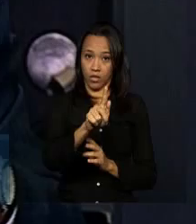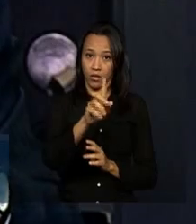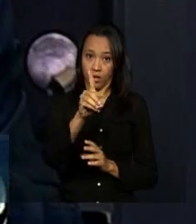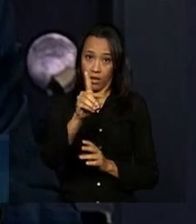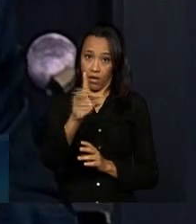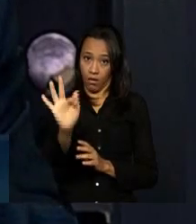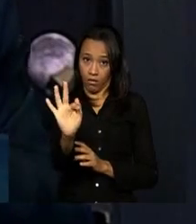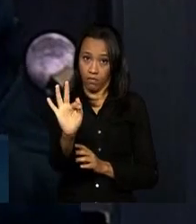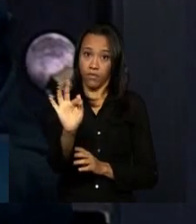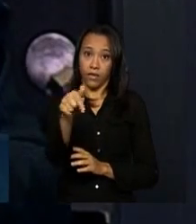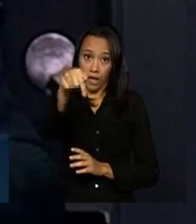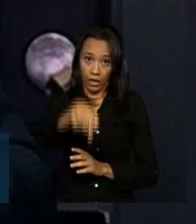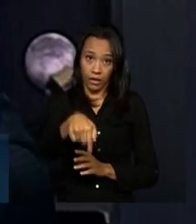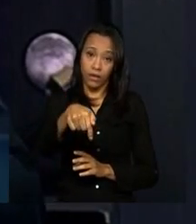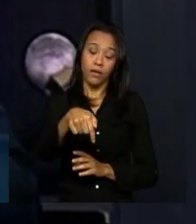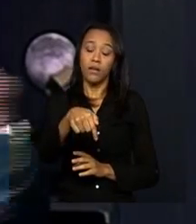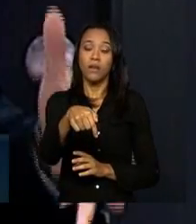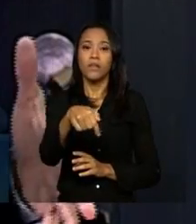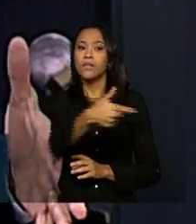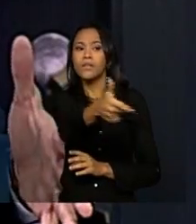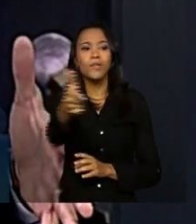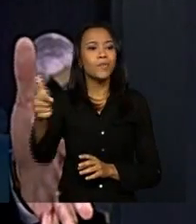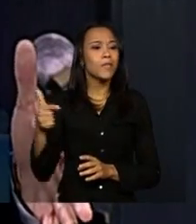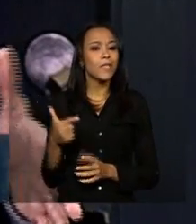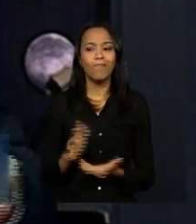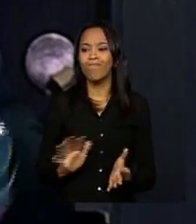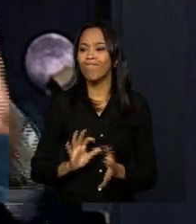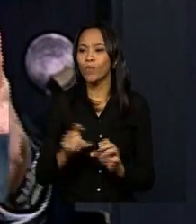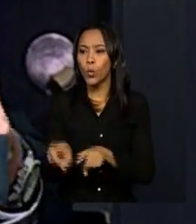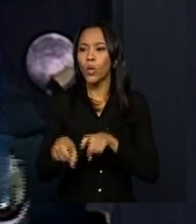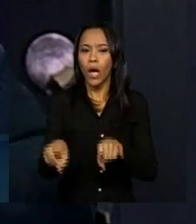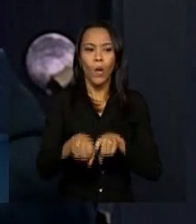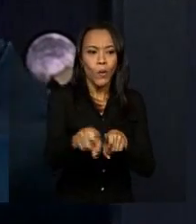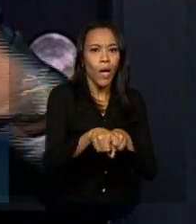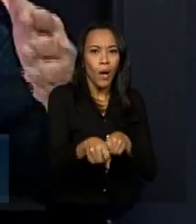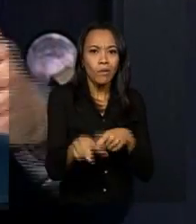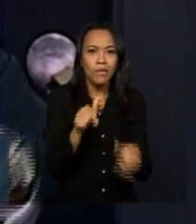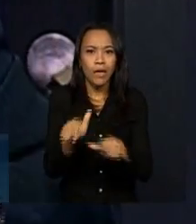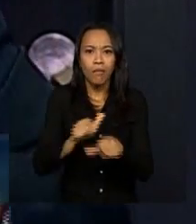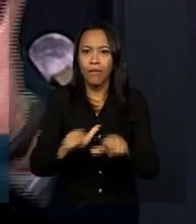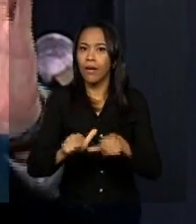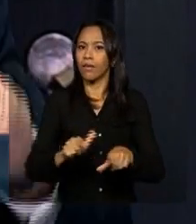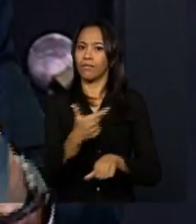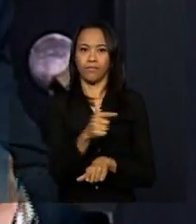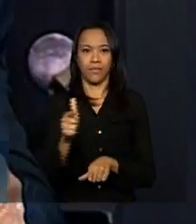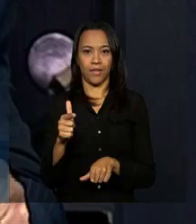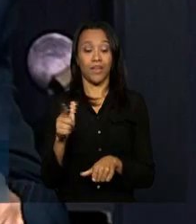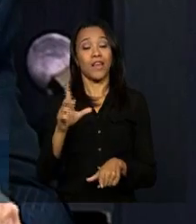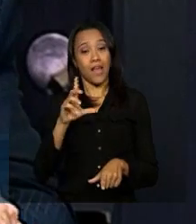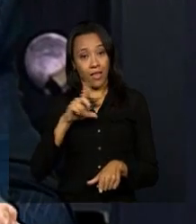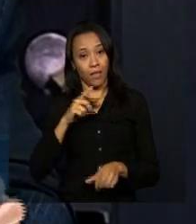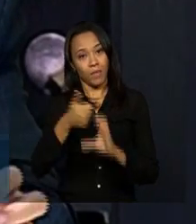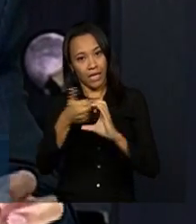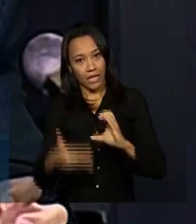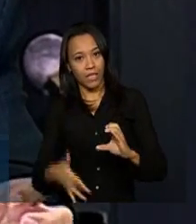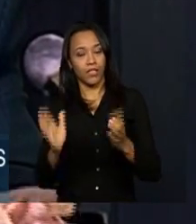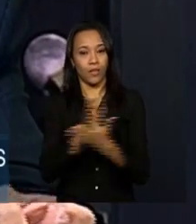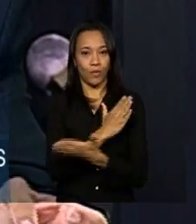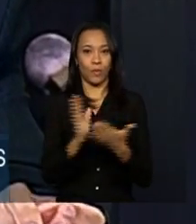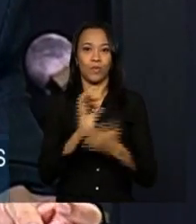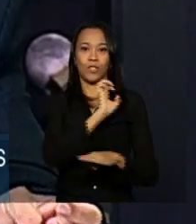é um estado que não tem a predominância do rural então é uma característica só dos Estados E aí tem essa